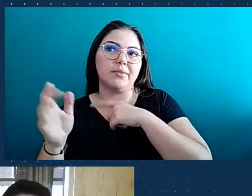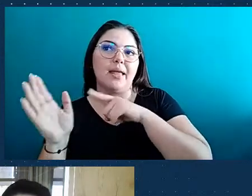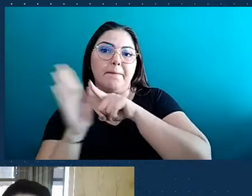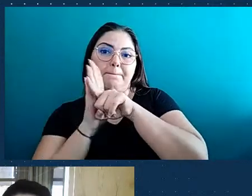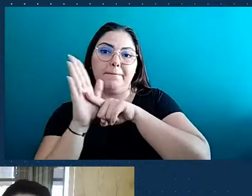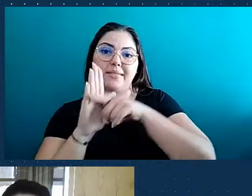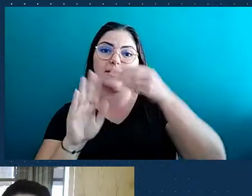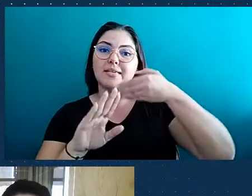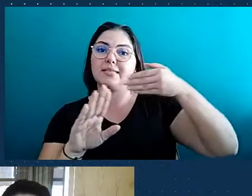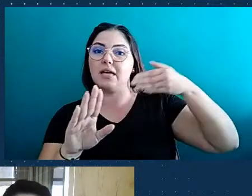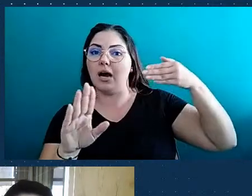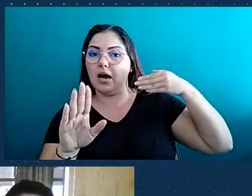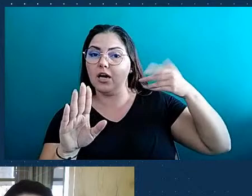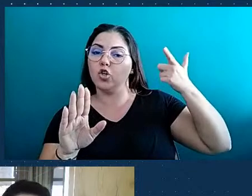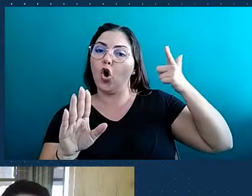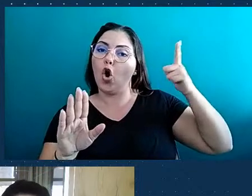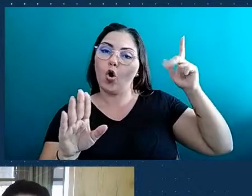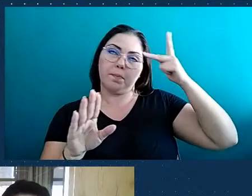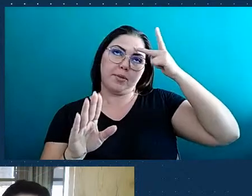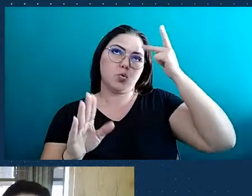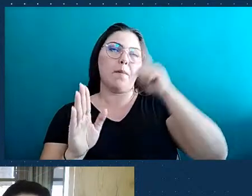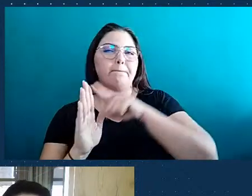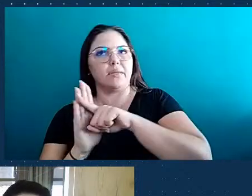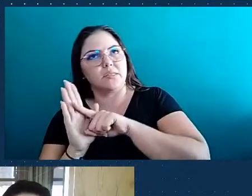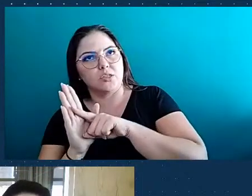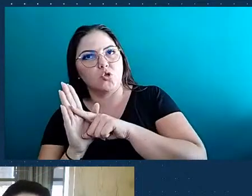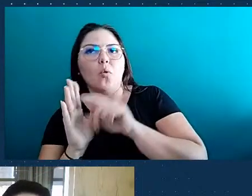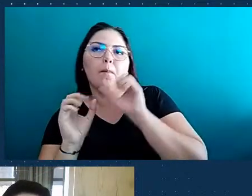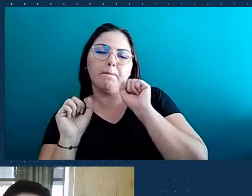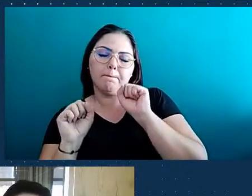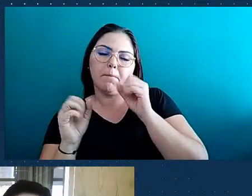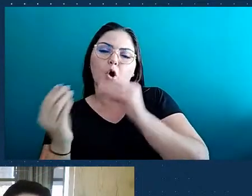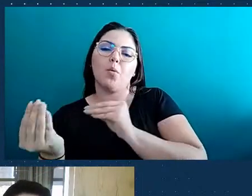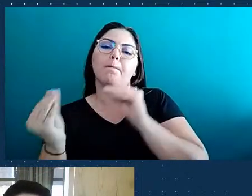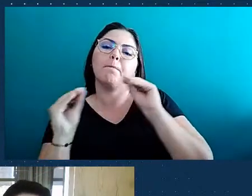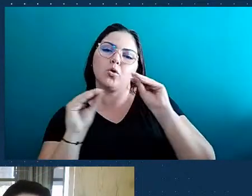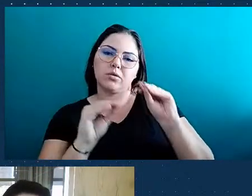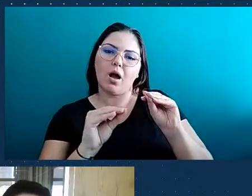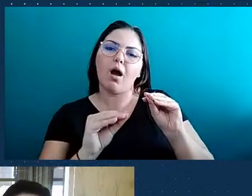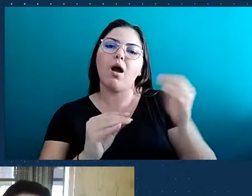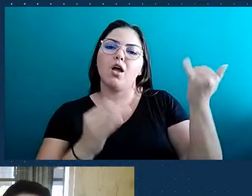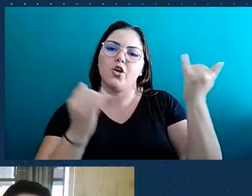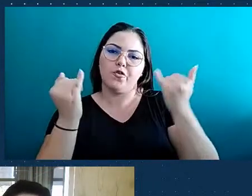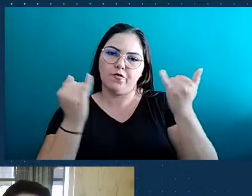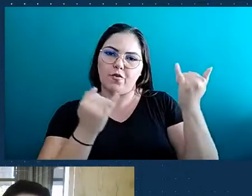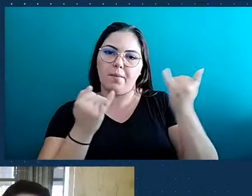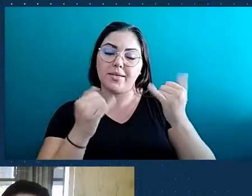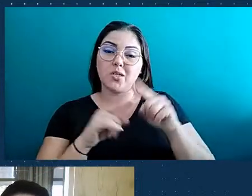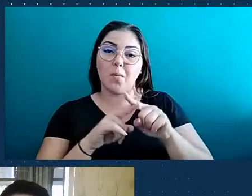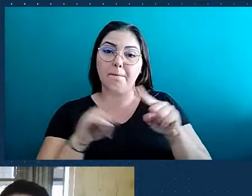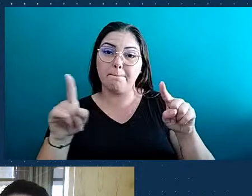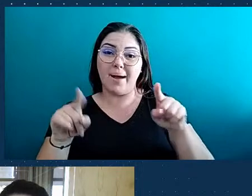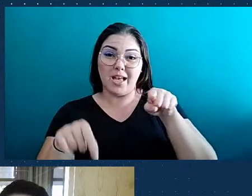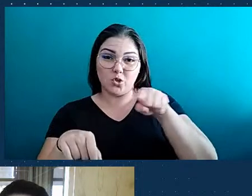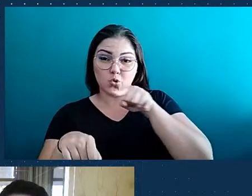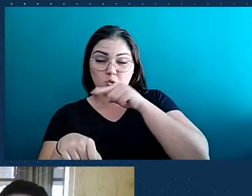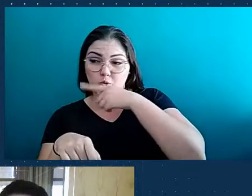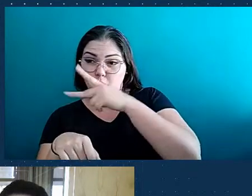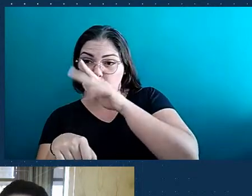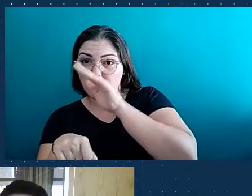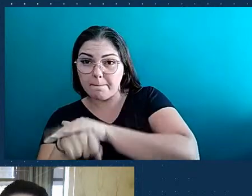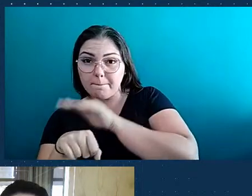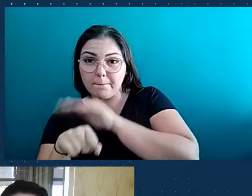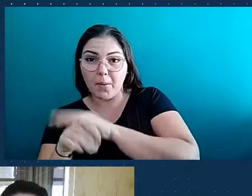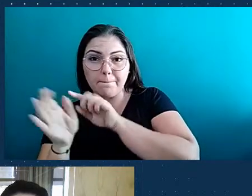o tema, aí é outra coisa. Mas os resultados da sua pesquisa que você ainda está pensando nela, não tem esse